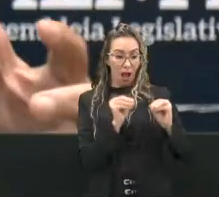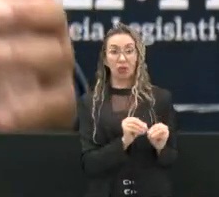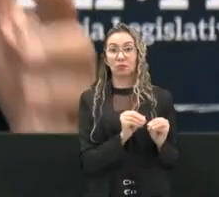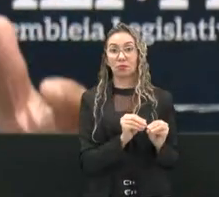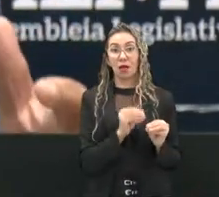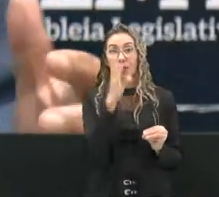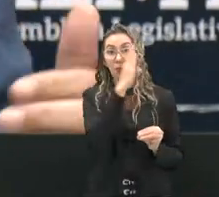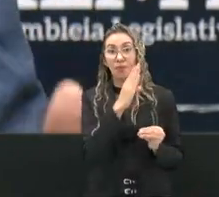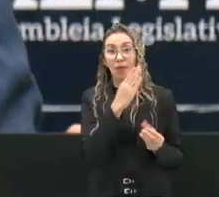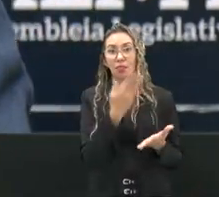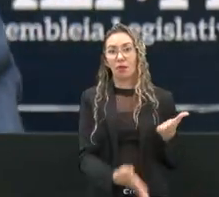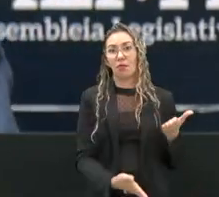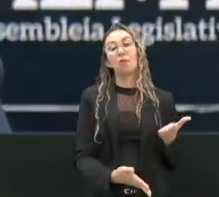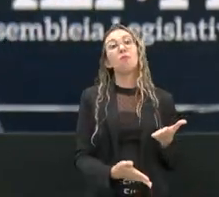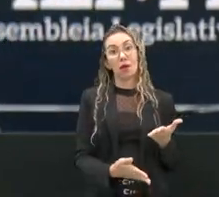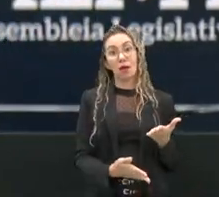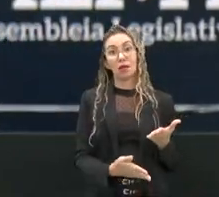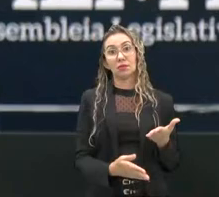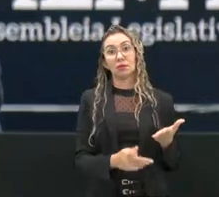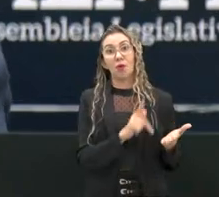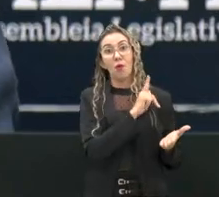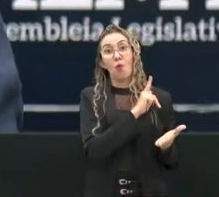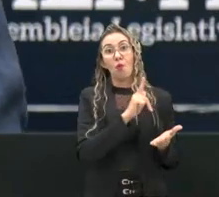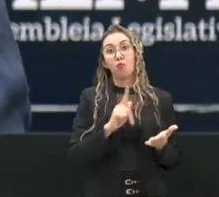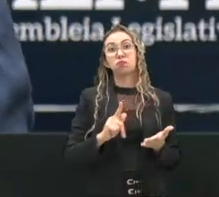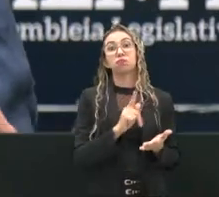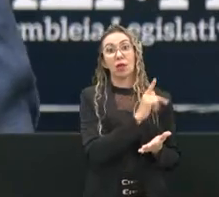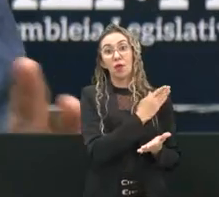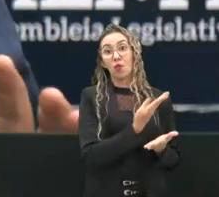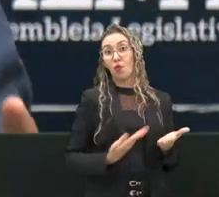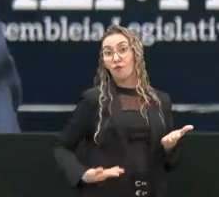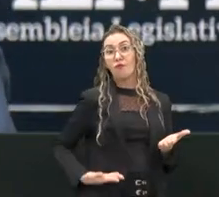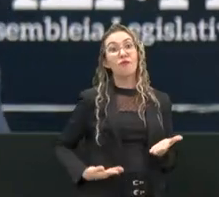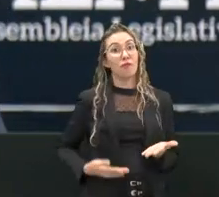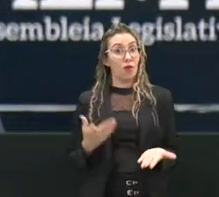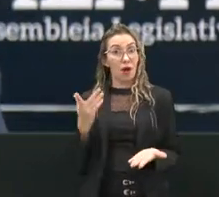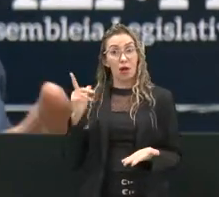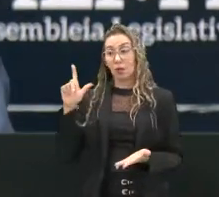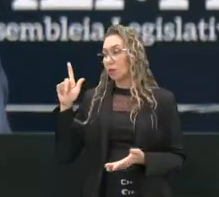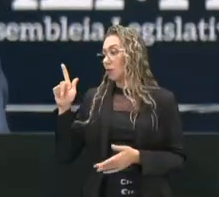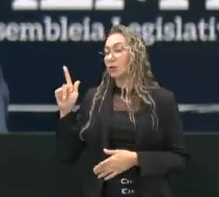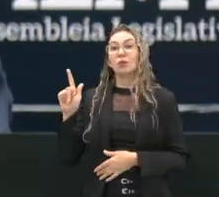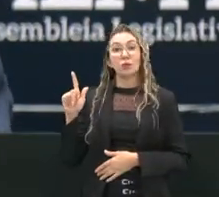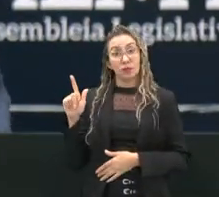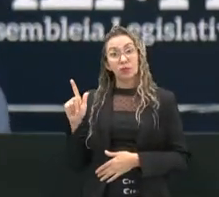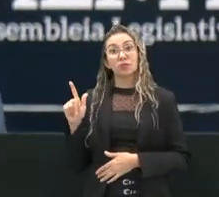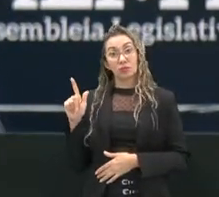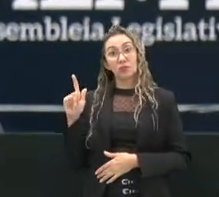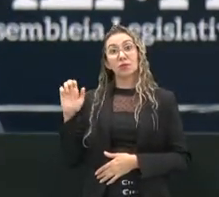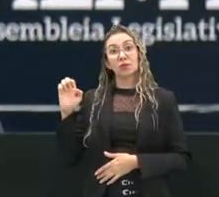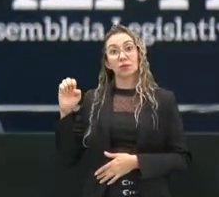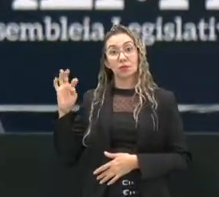Ora, qualquer governo vai se precaver. Prenderam os insurgentes. Foi isso que aconteceu.